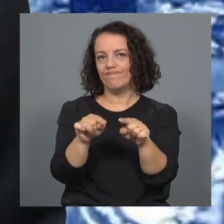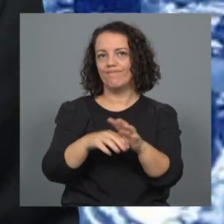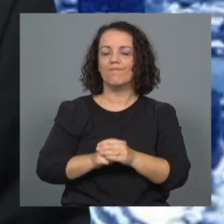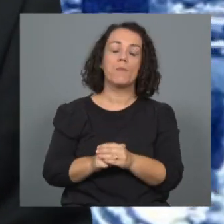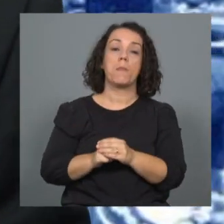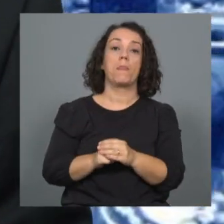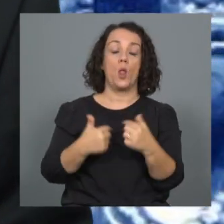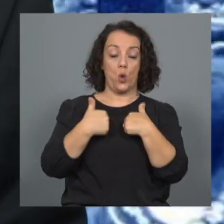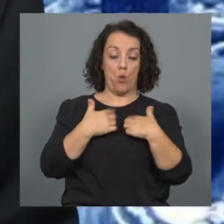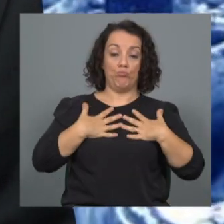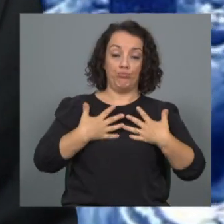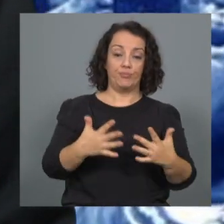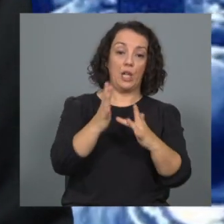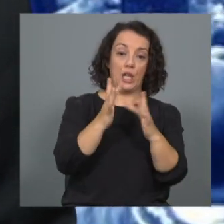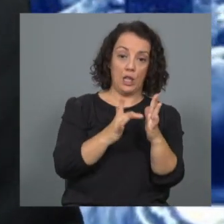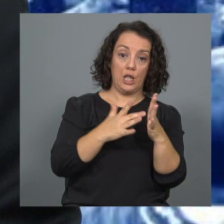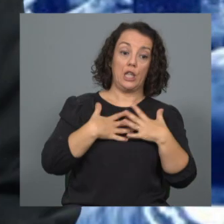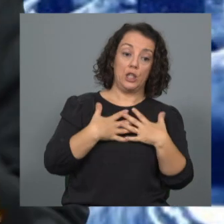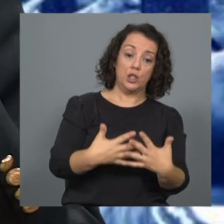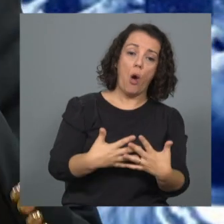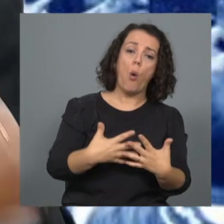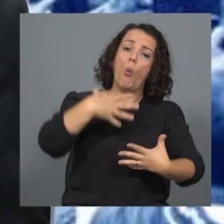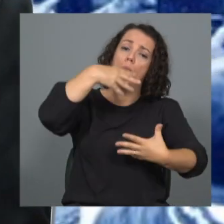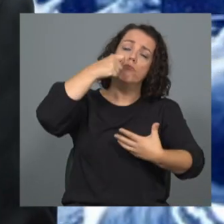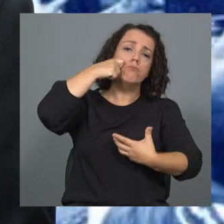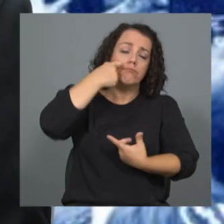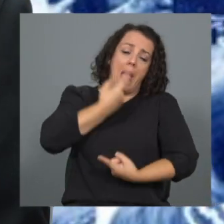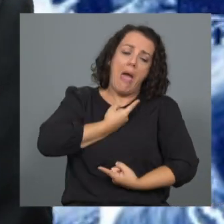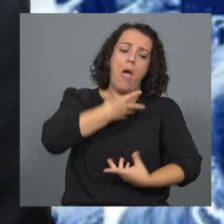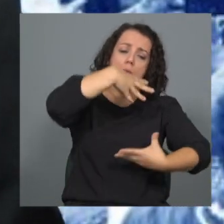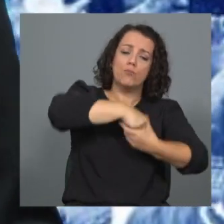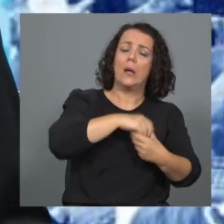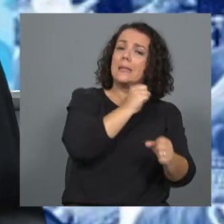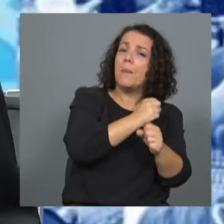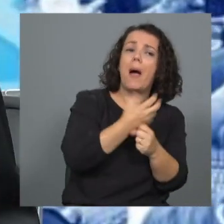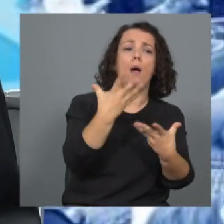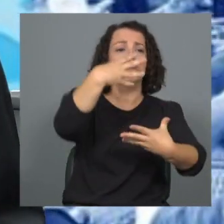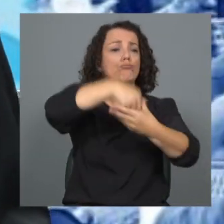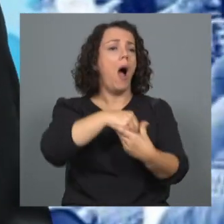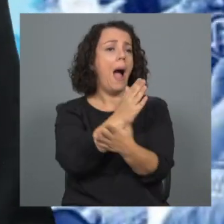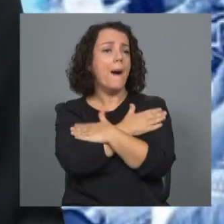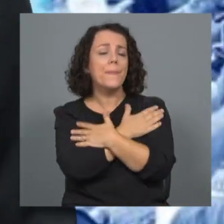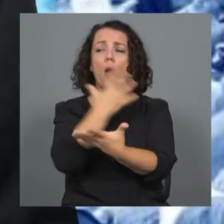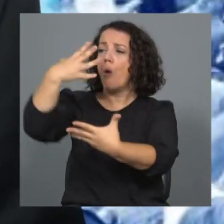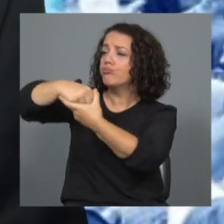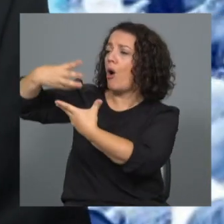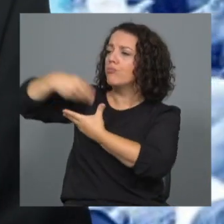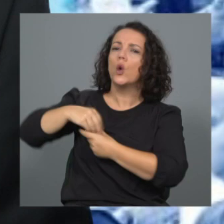Se eu sou cristão no meu trabalho, sou cristão na minha relação de amigos, enfim, e não apenas